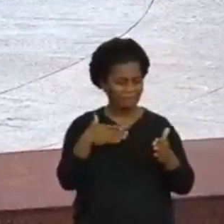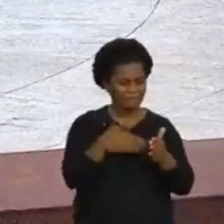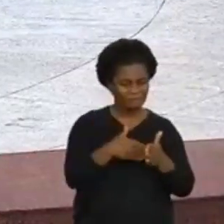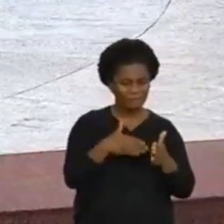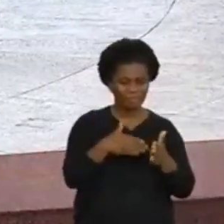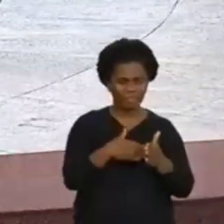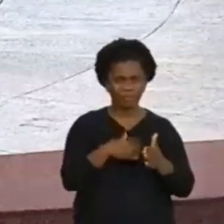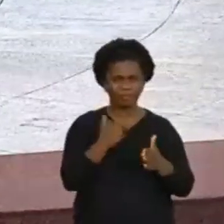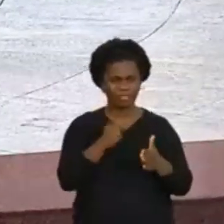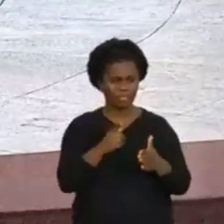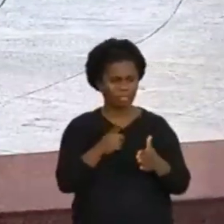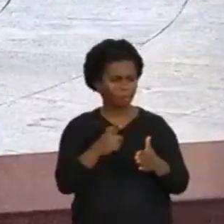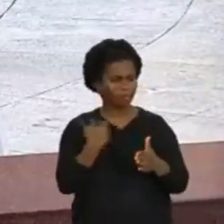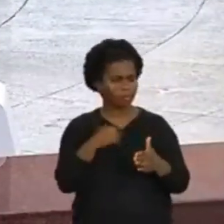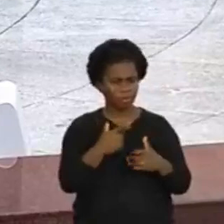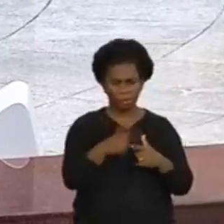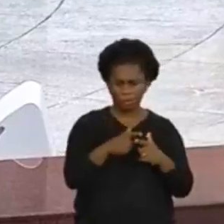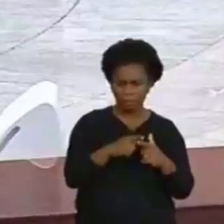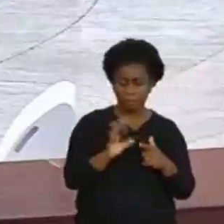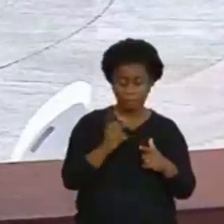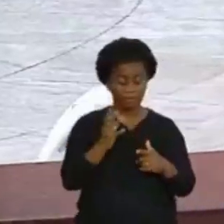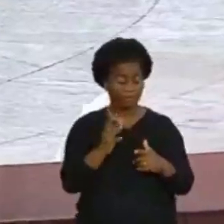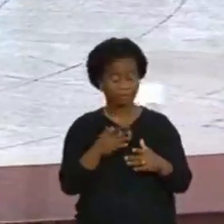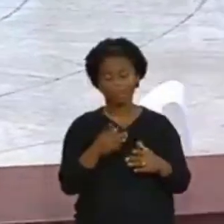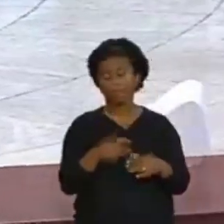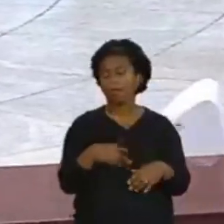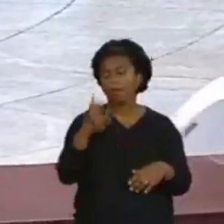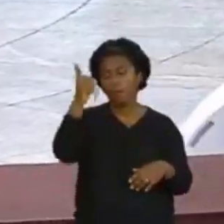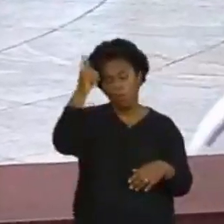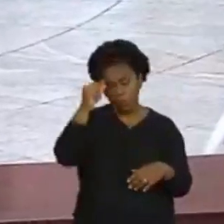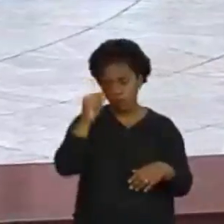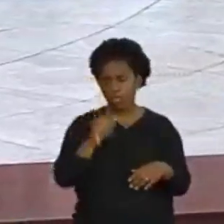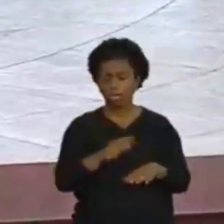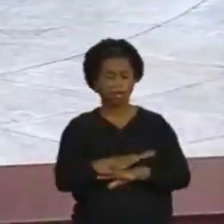alcança, você acha que já alcançou tudo, acabou. Acabou.